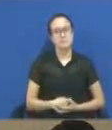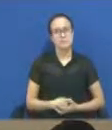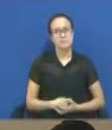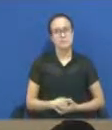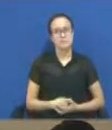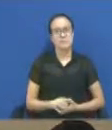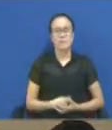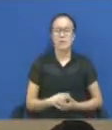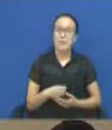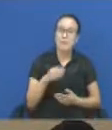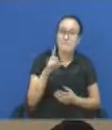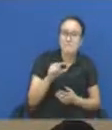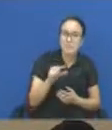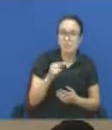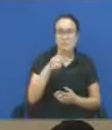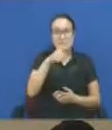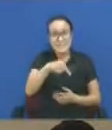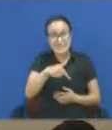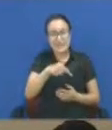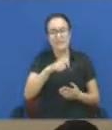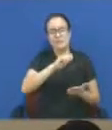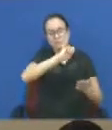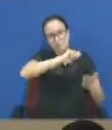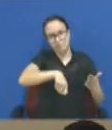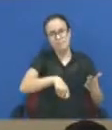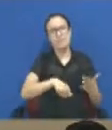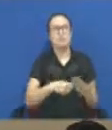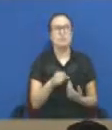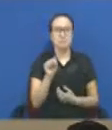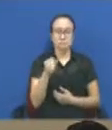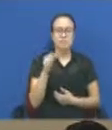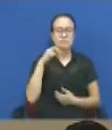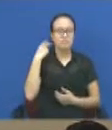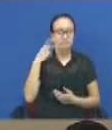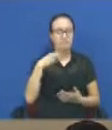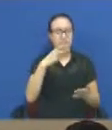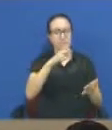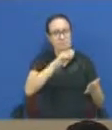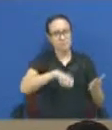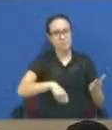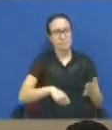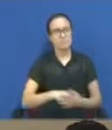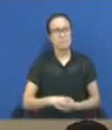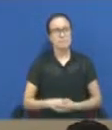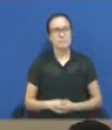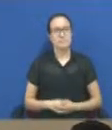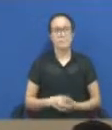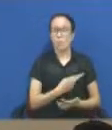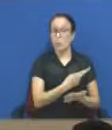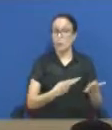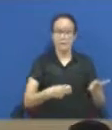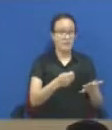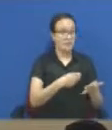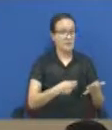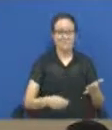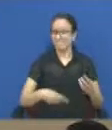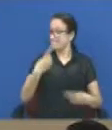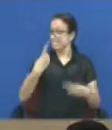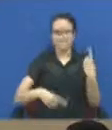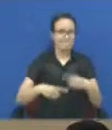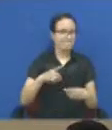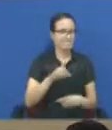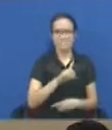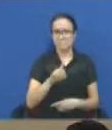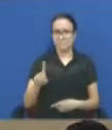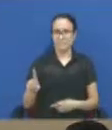mínimo seria 7, portanto, há o quórum mínimo para apreciação do requerimento. O requerimento não cabe discussão, apenas deliberação